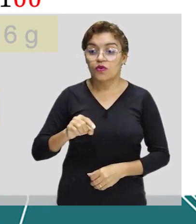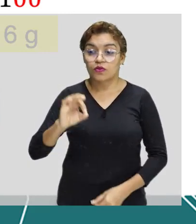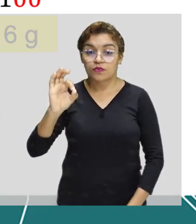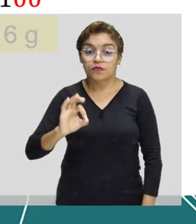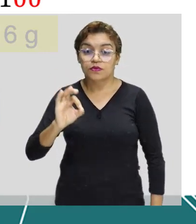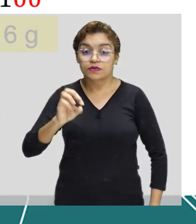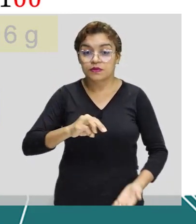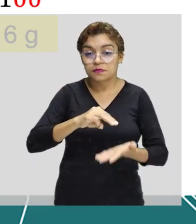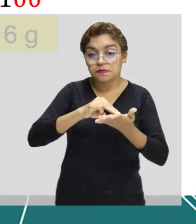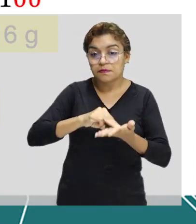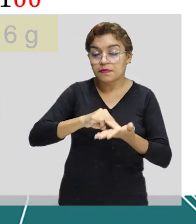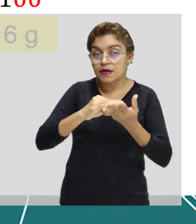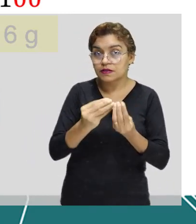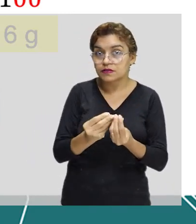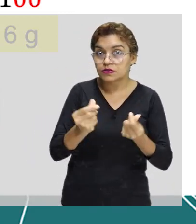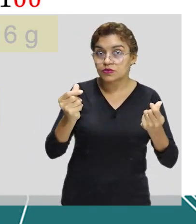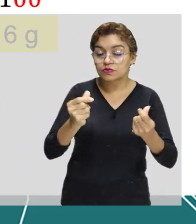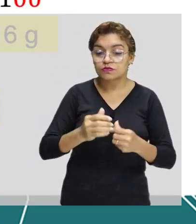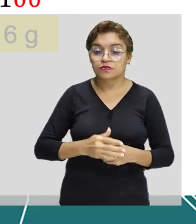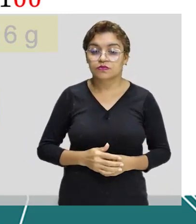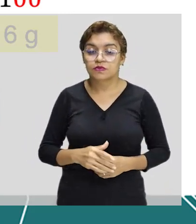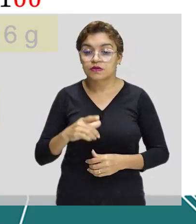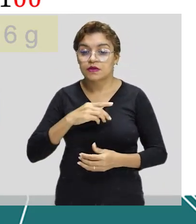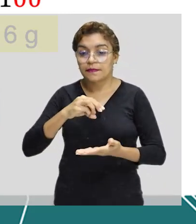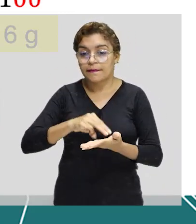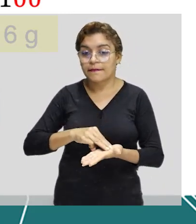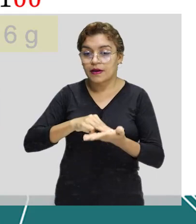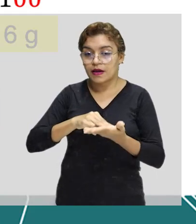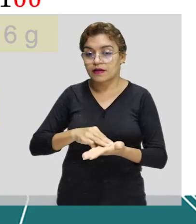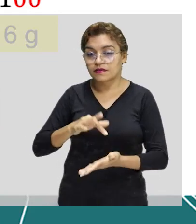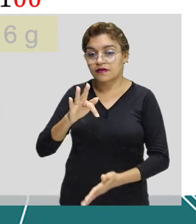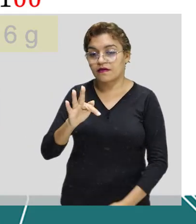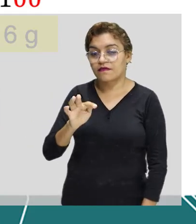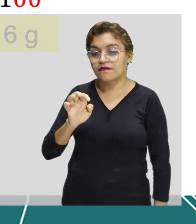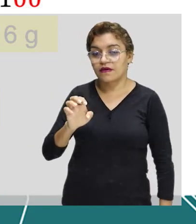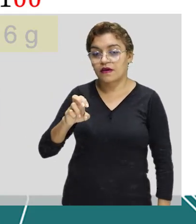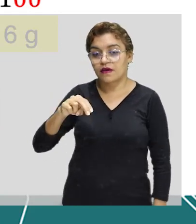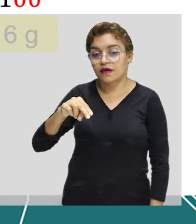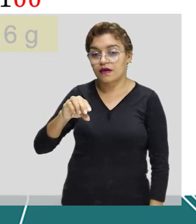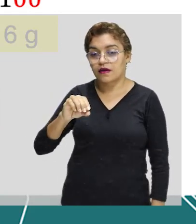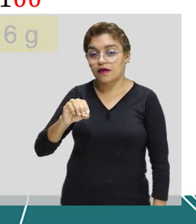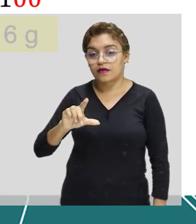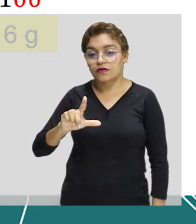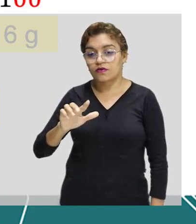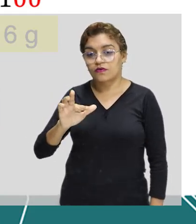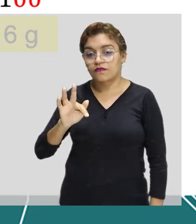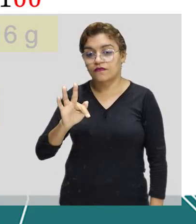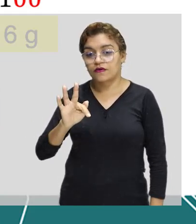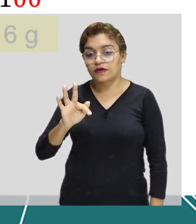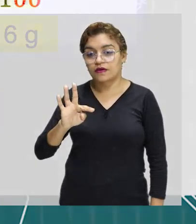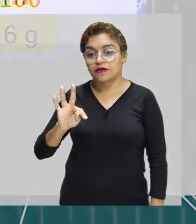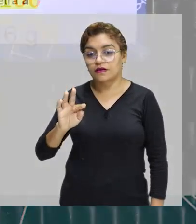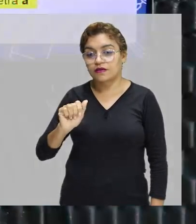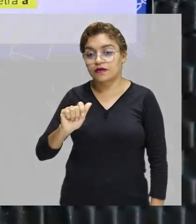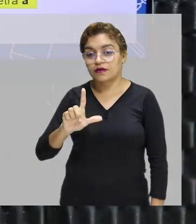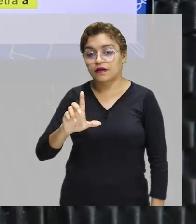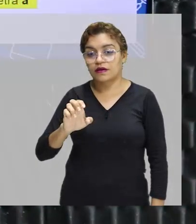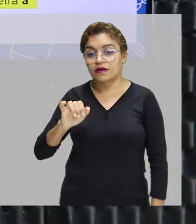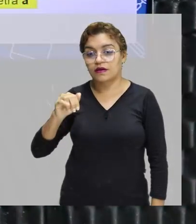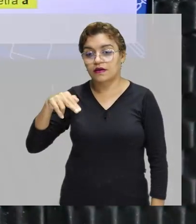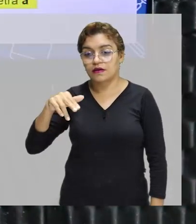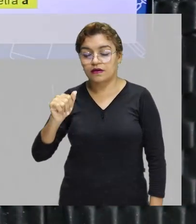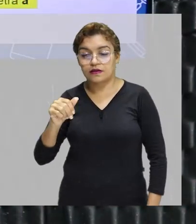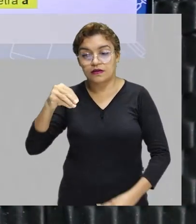em massa de soluto, a massa de fenolftaleína em gramas contida na solução